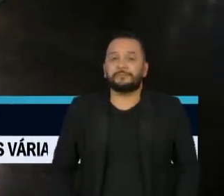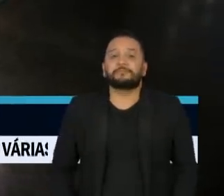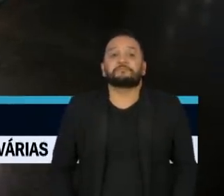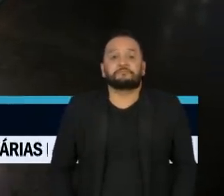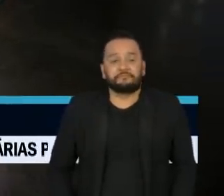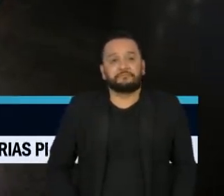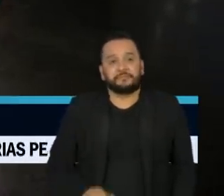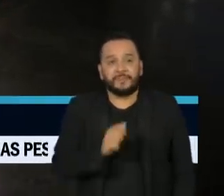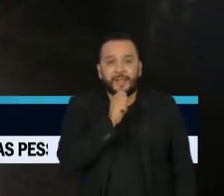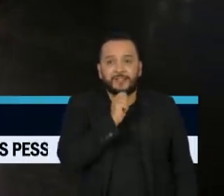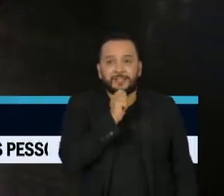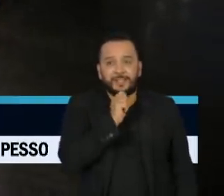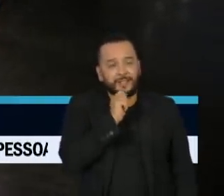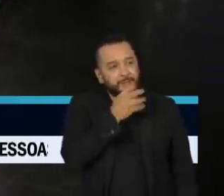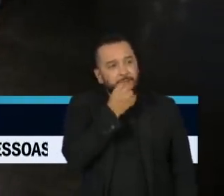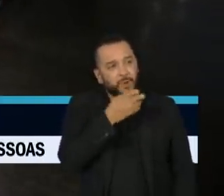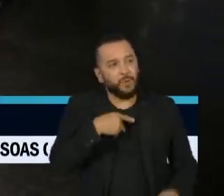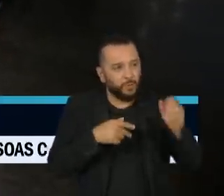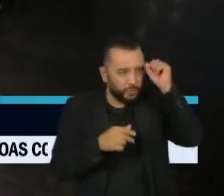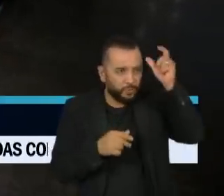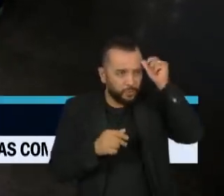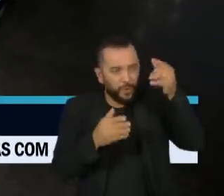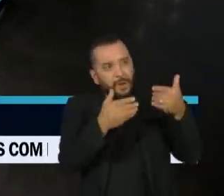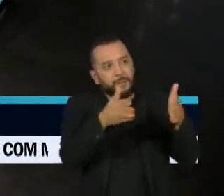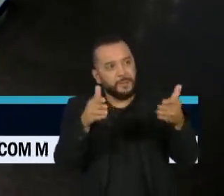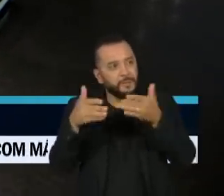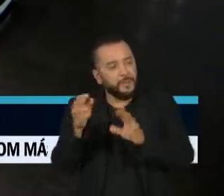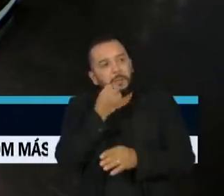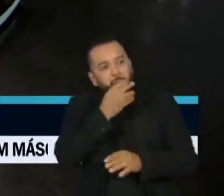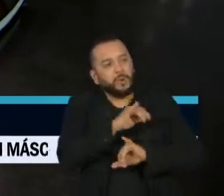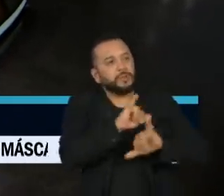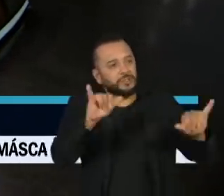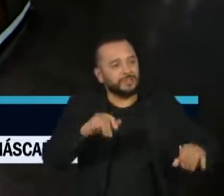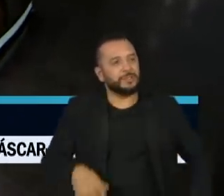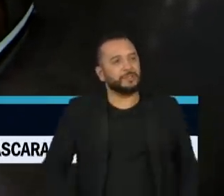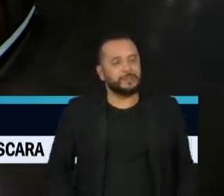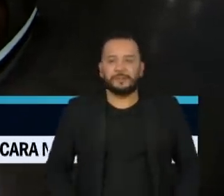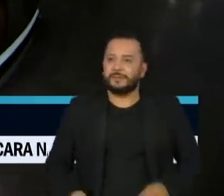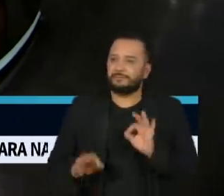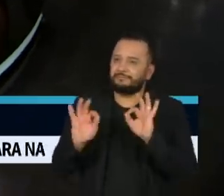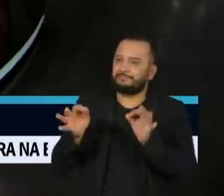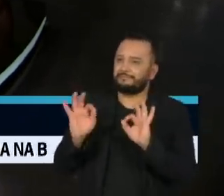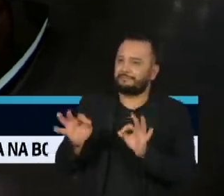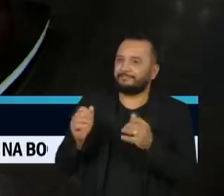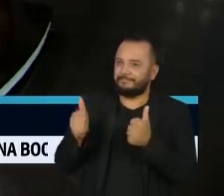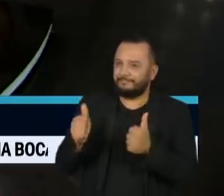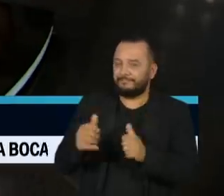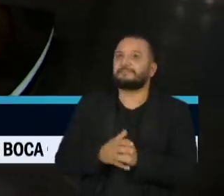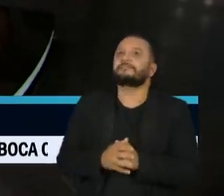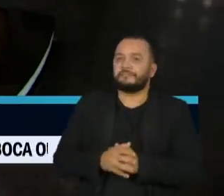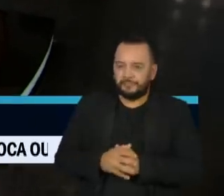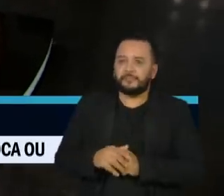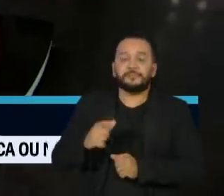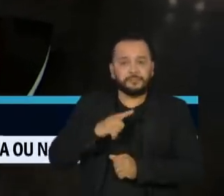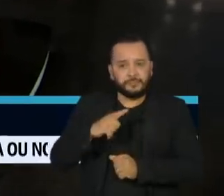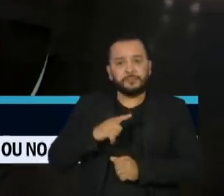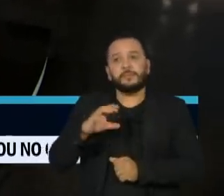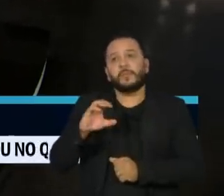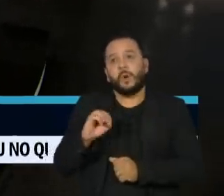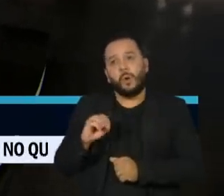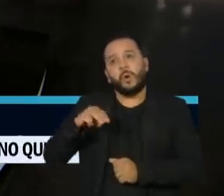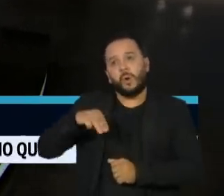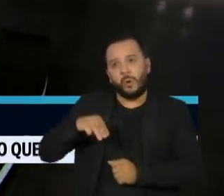Átila, o retorno da atividade cultural é uma boa notícia, né? Pois é, Aldo, a gente, apesar da Ômicron, né, até